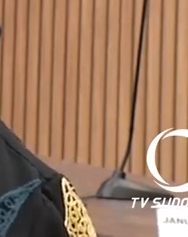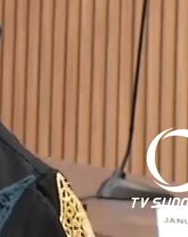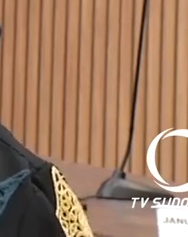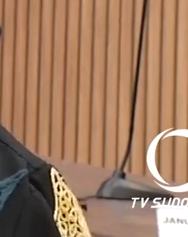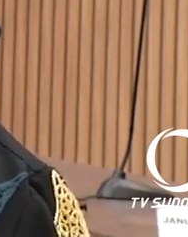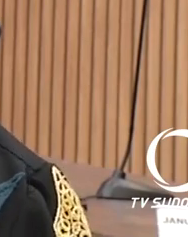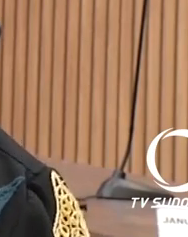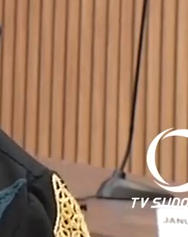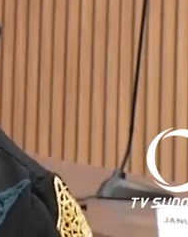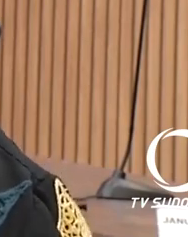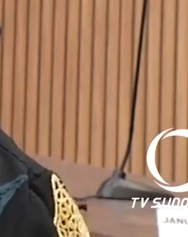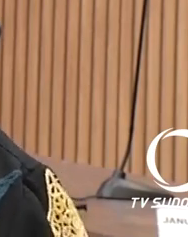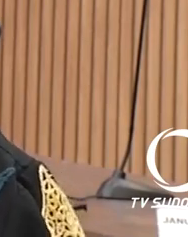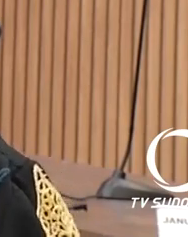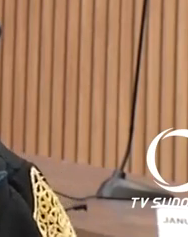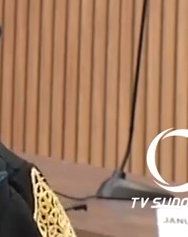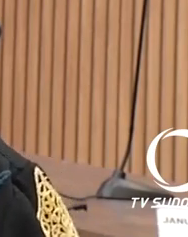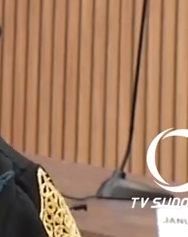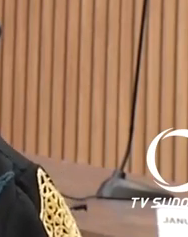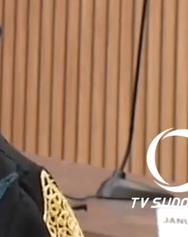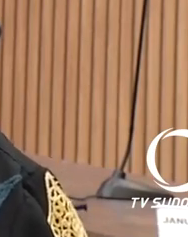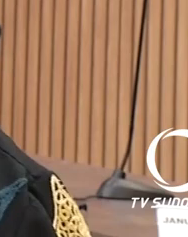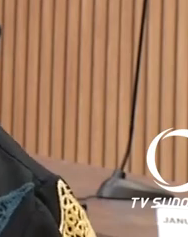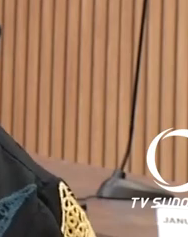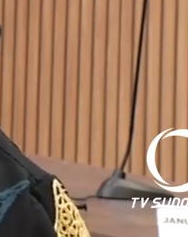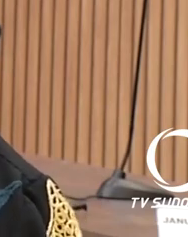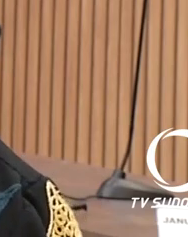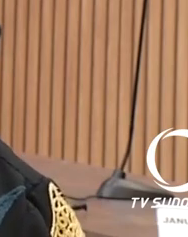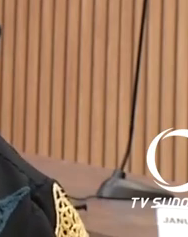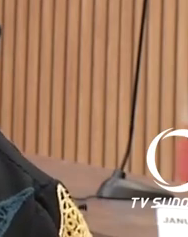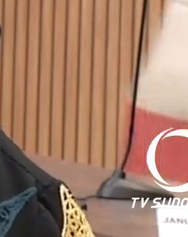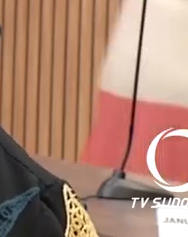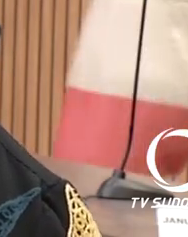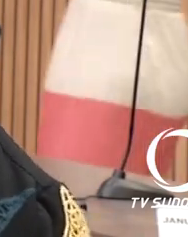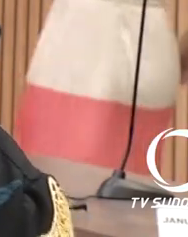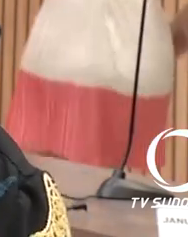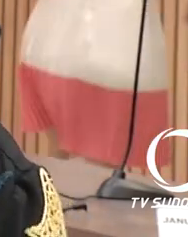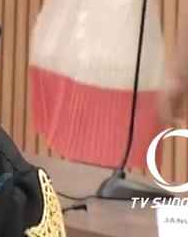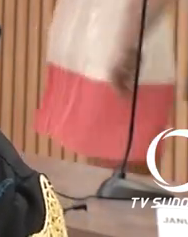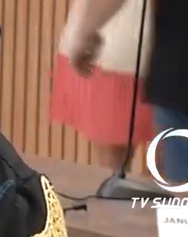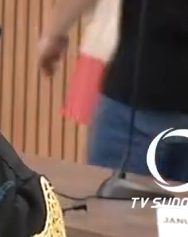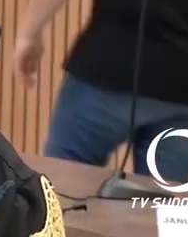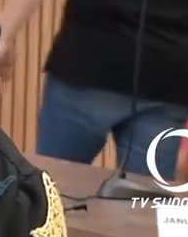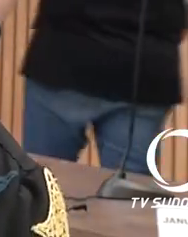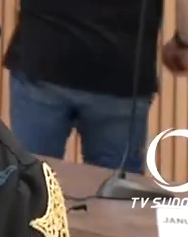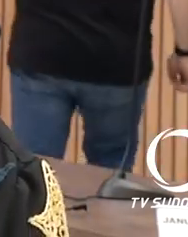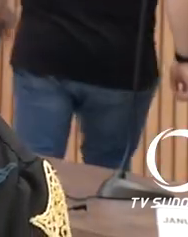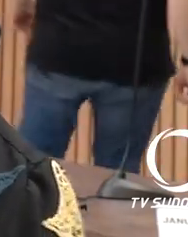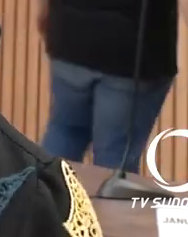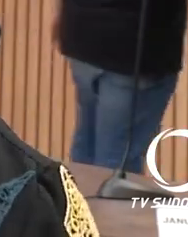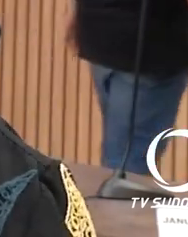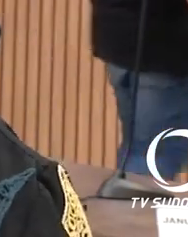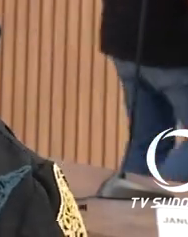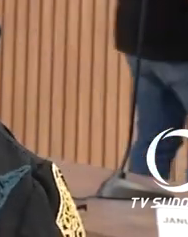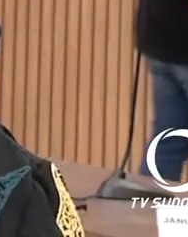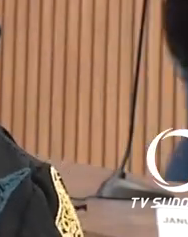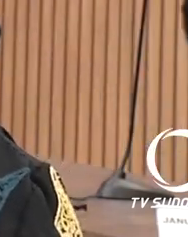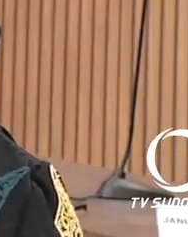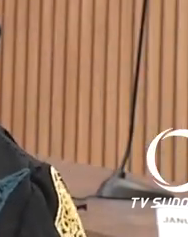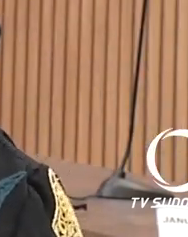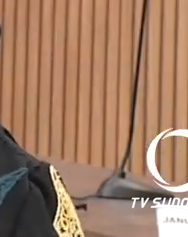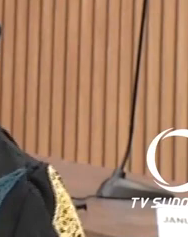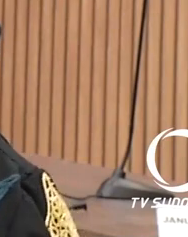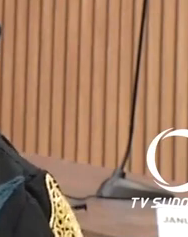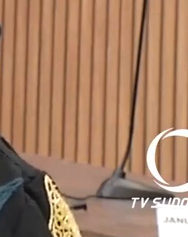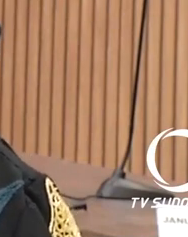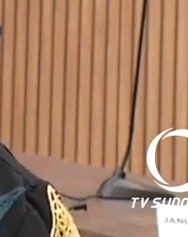mim me sinto maravilhada me sinto com o dever cumprido de estar entregando a presidente a novo presidente porque foi um um